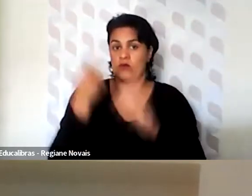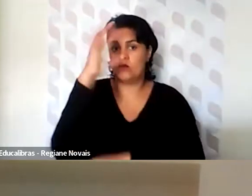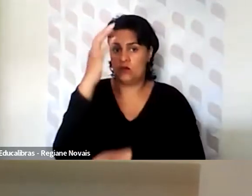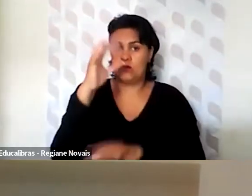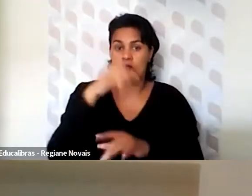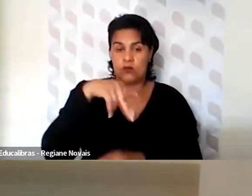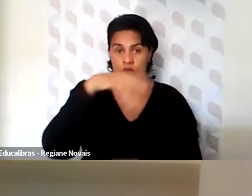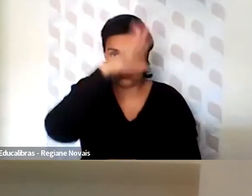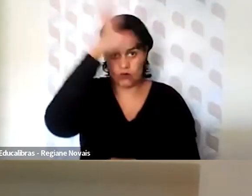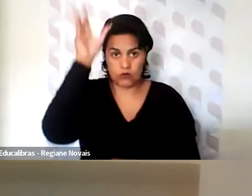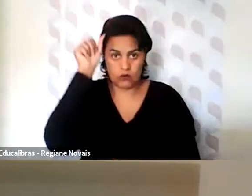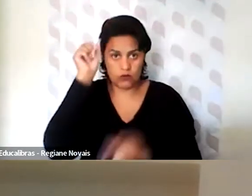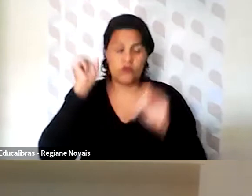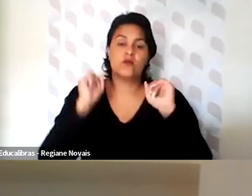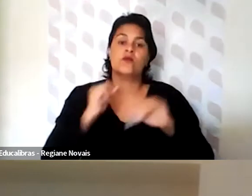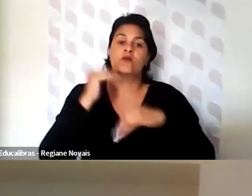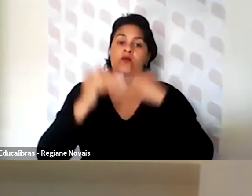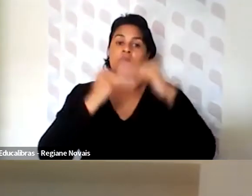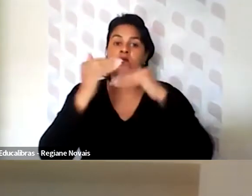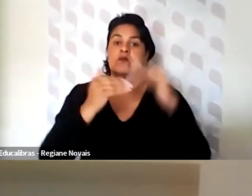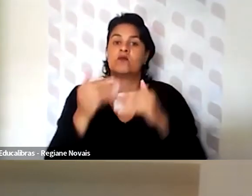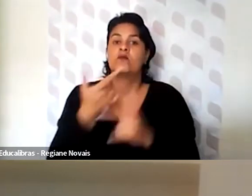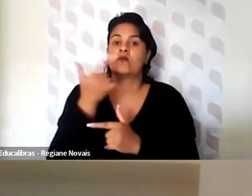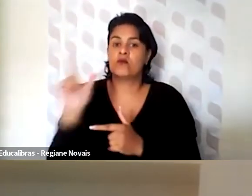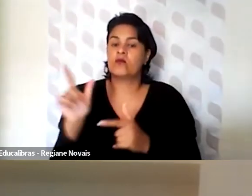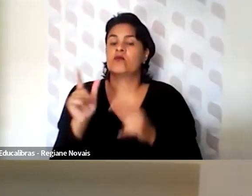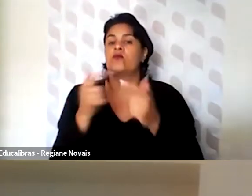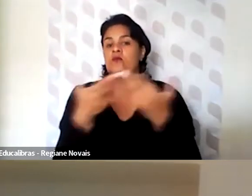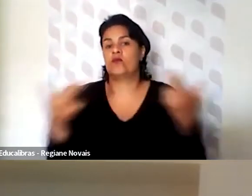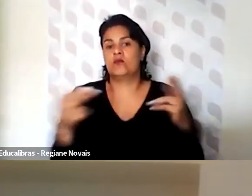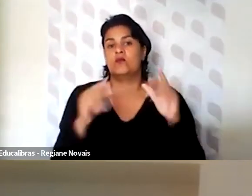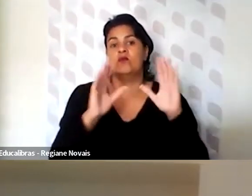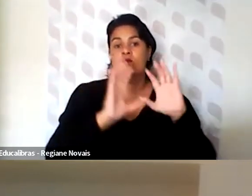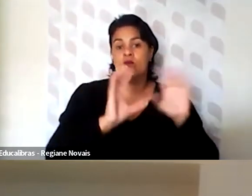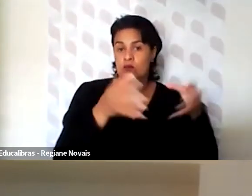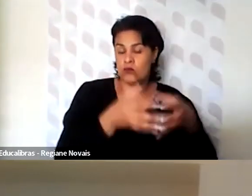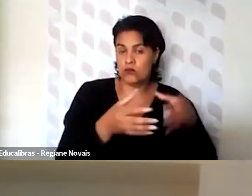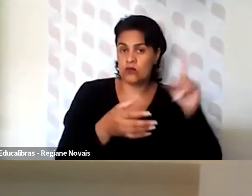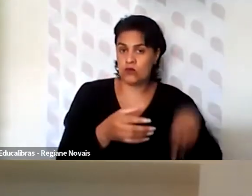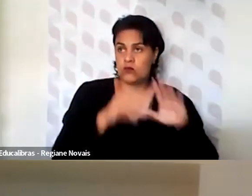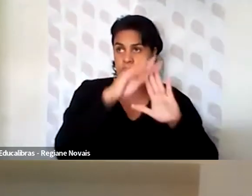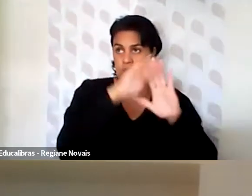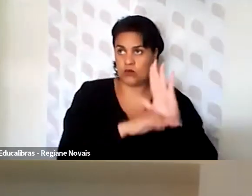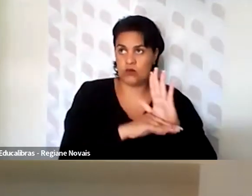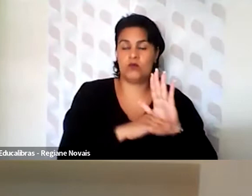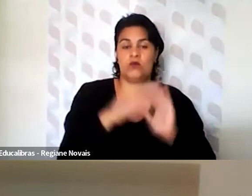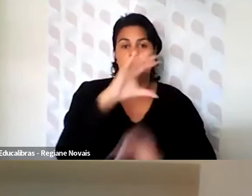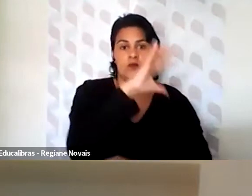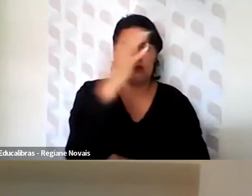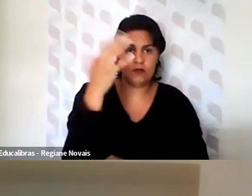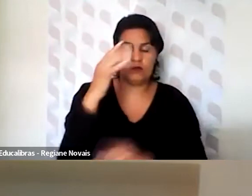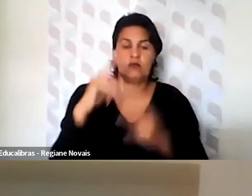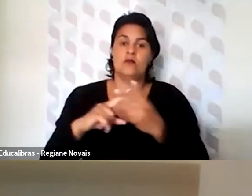outra escala e com outra conexão, conectando metas públicas, metas privadas, metas